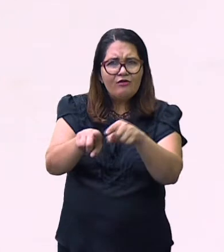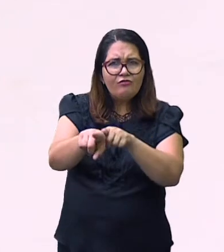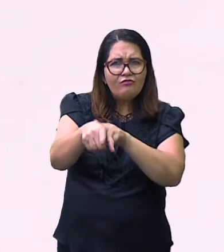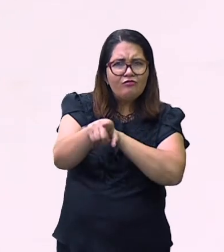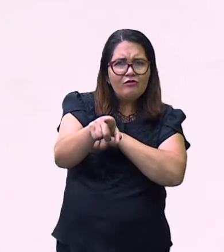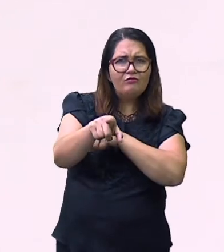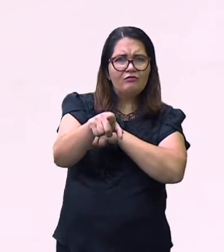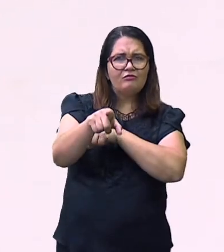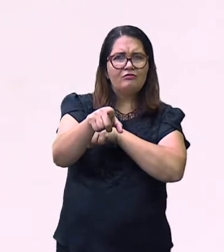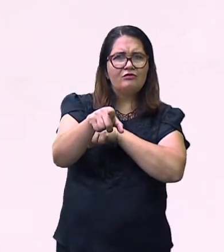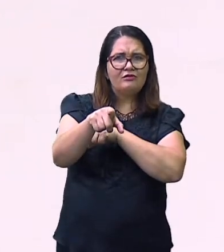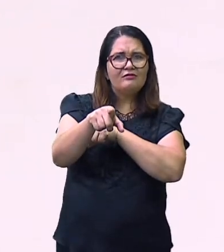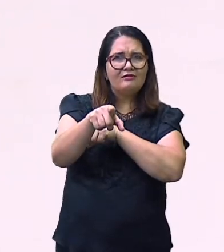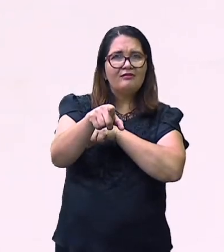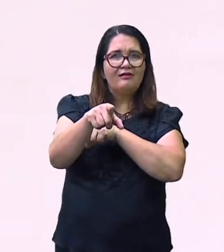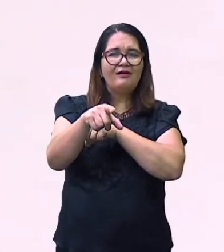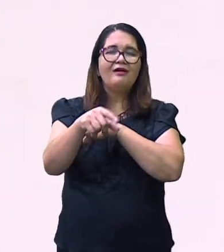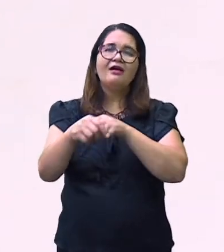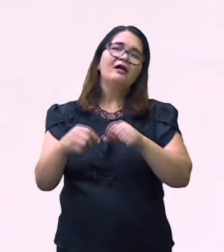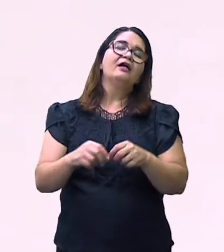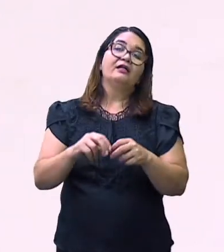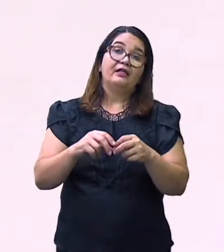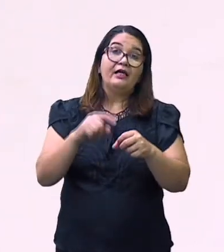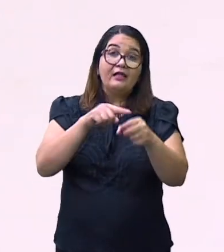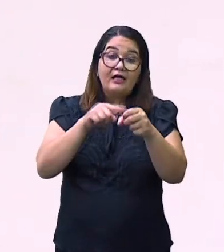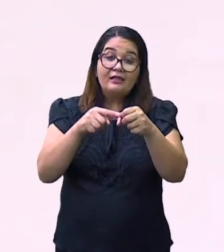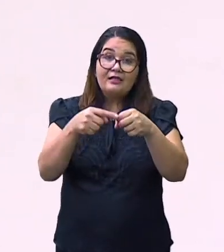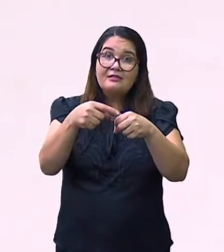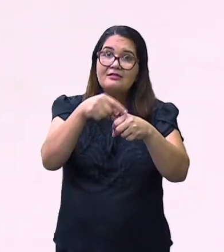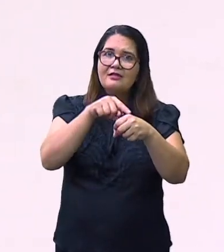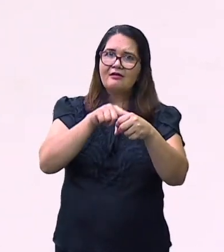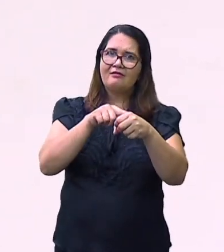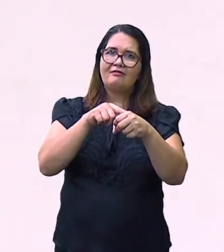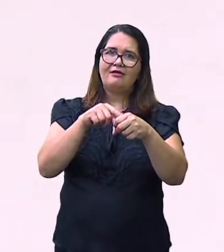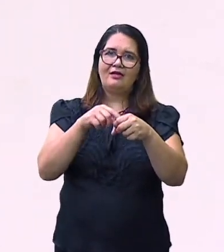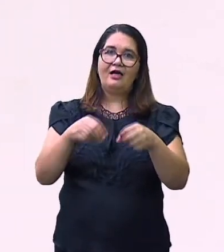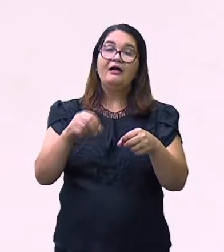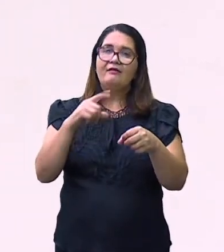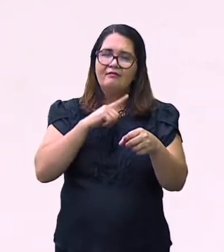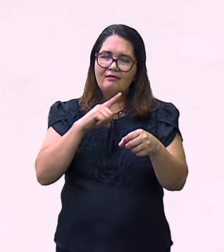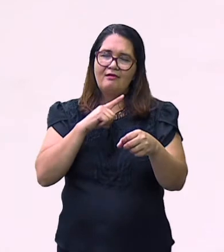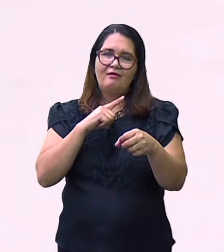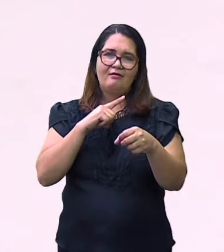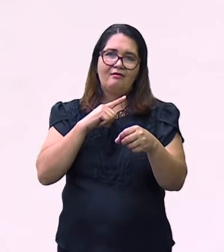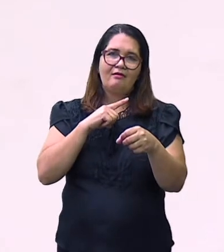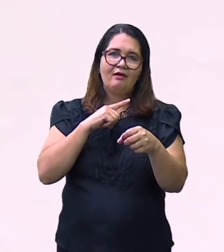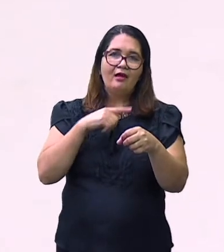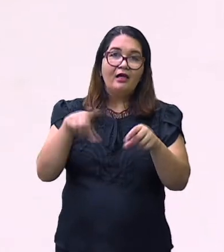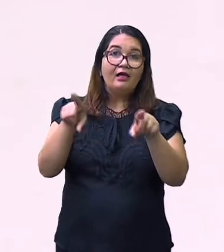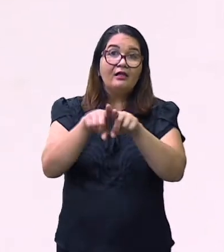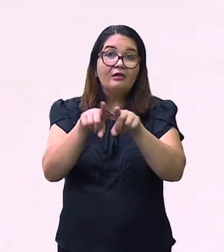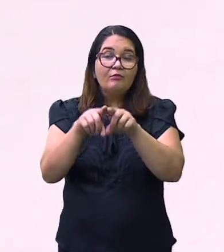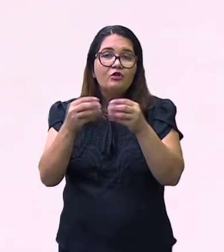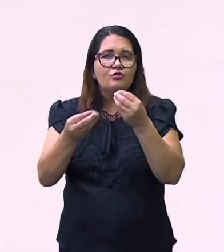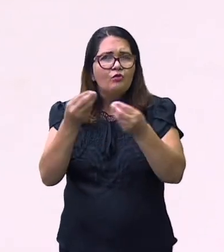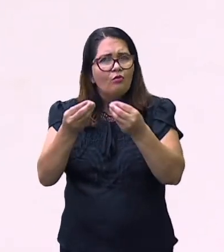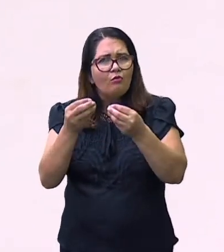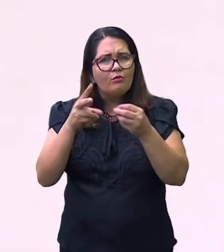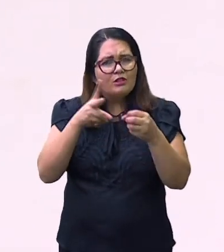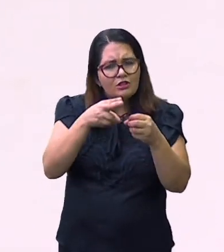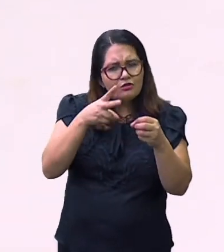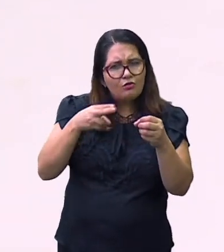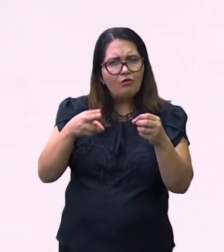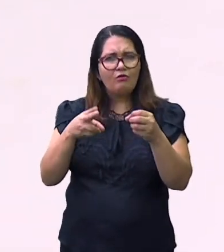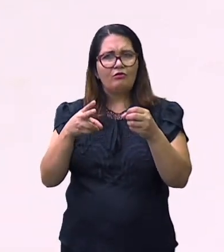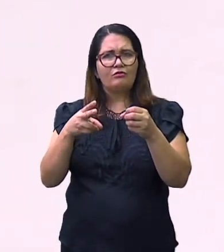cortes. E aí a gente consegue perceber o quanto esses cortes são fáceis, ó.